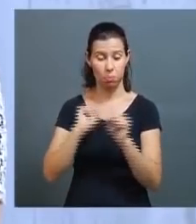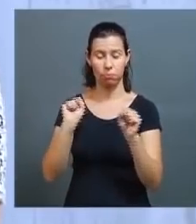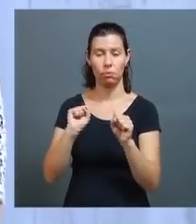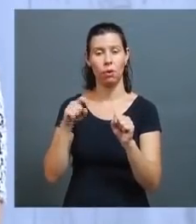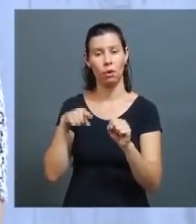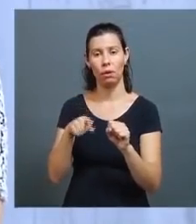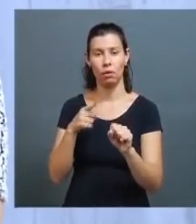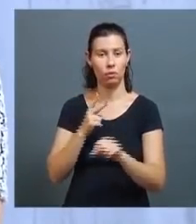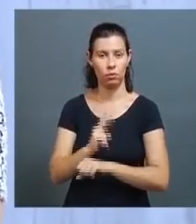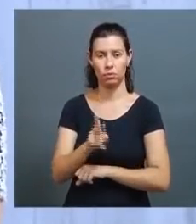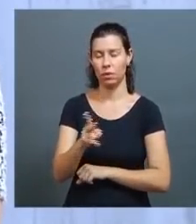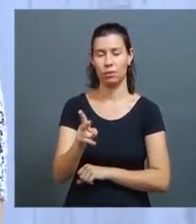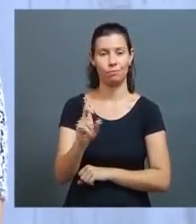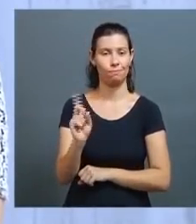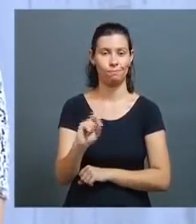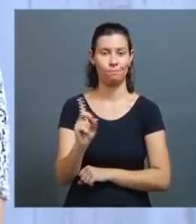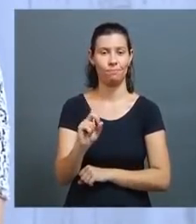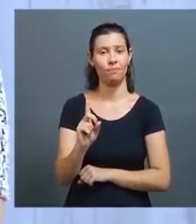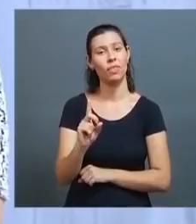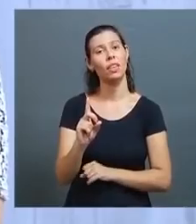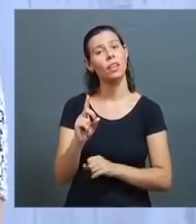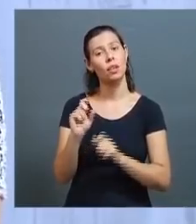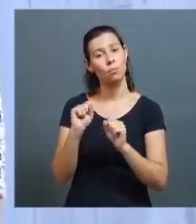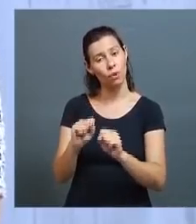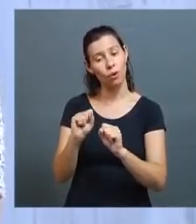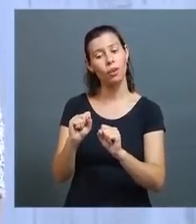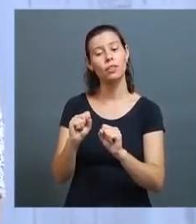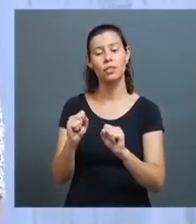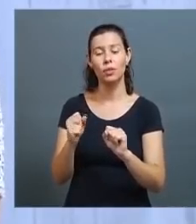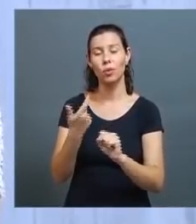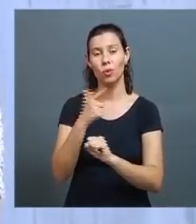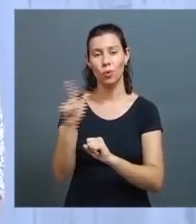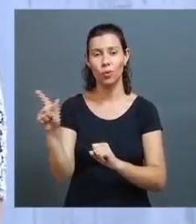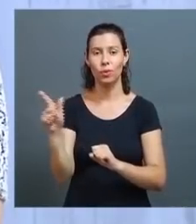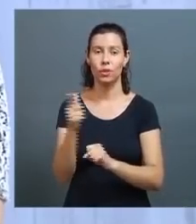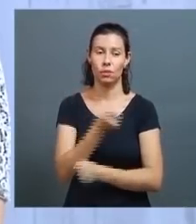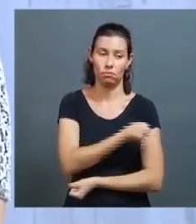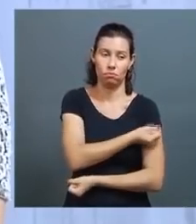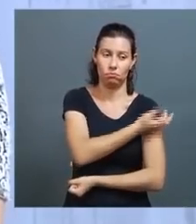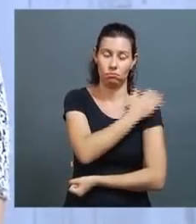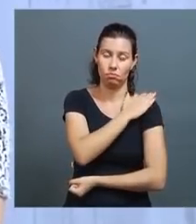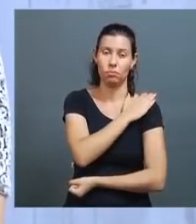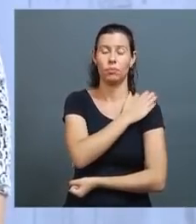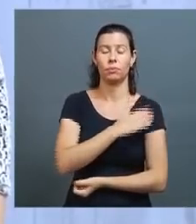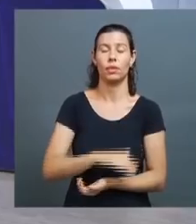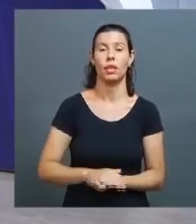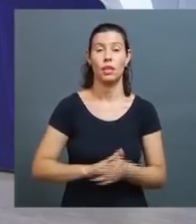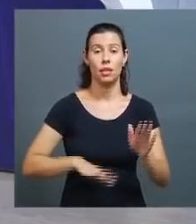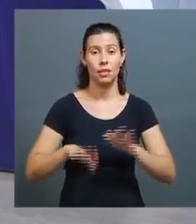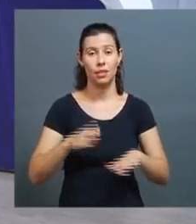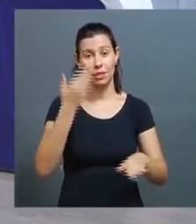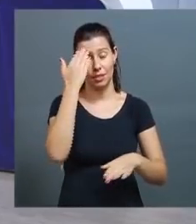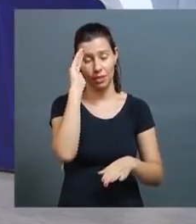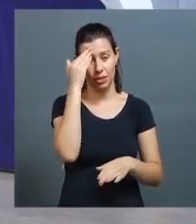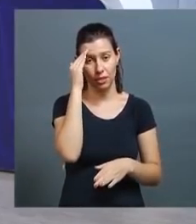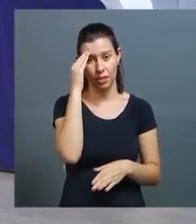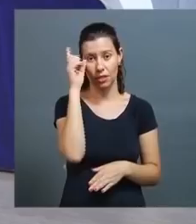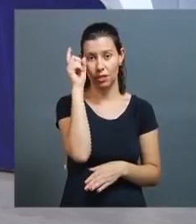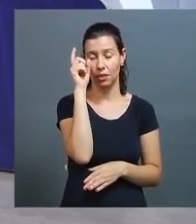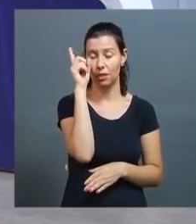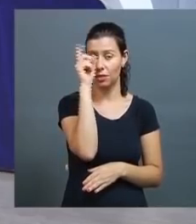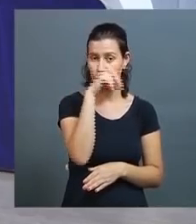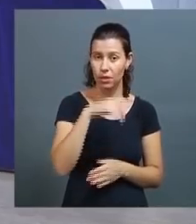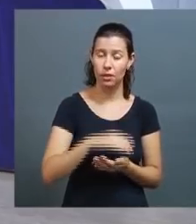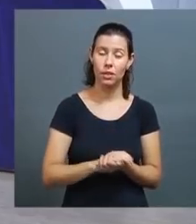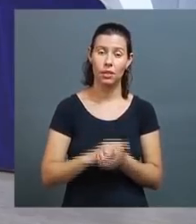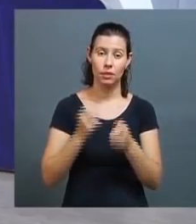disso, né? E aí a gente tem, às vezes, uma dificuldade de se entender E muitas vezes a criança, ela é colocada como